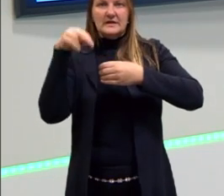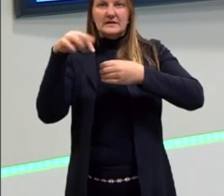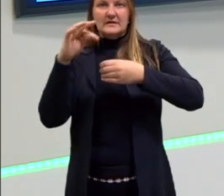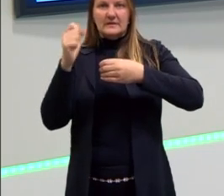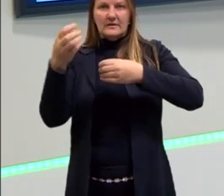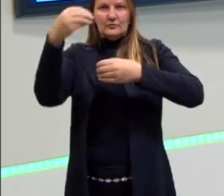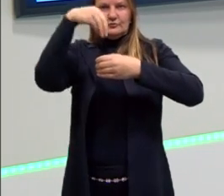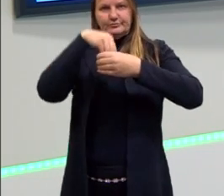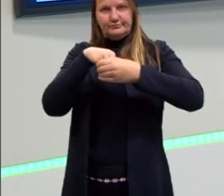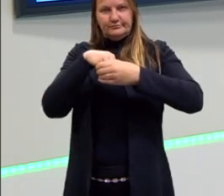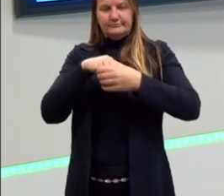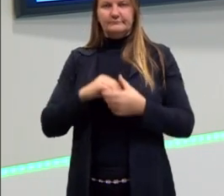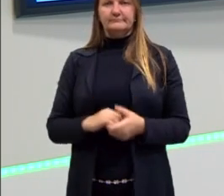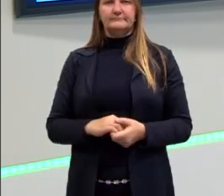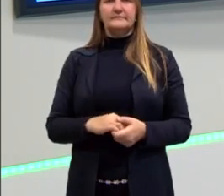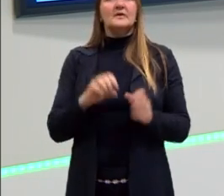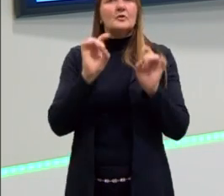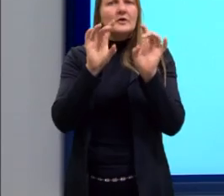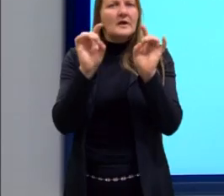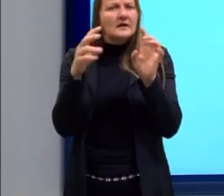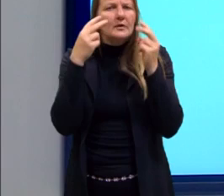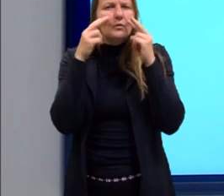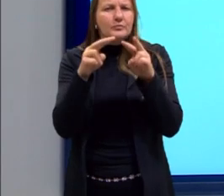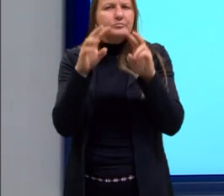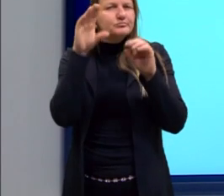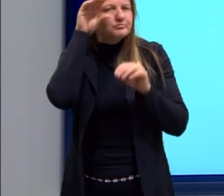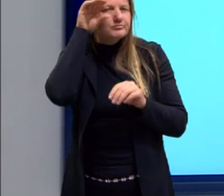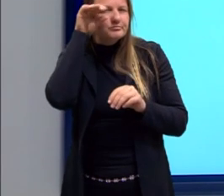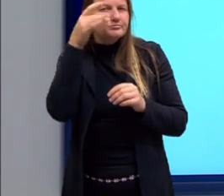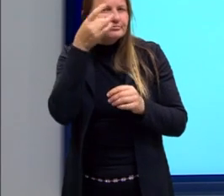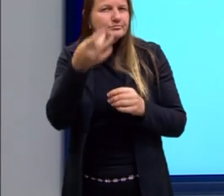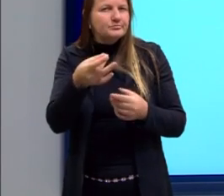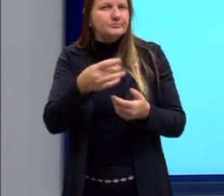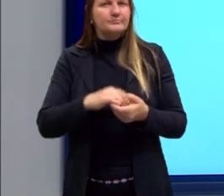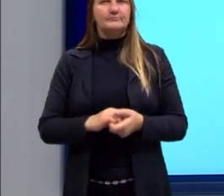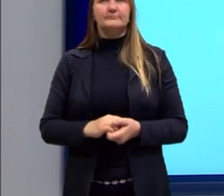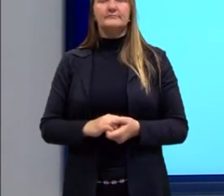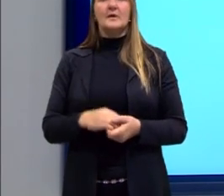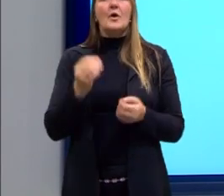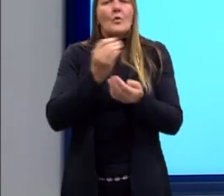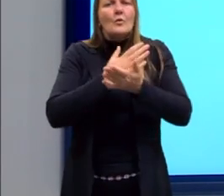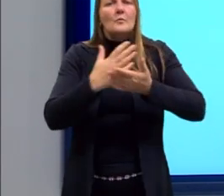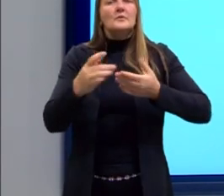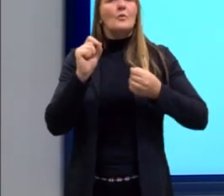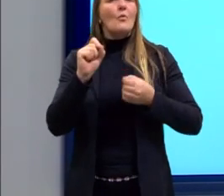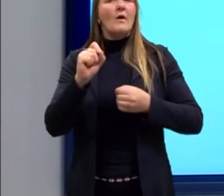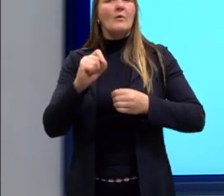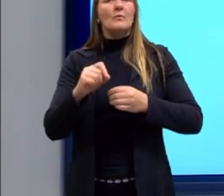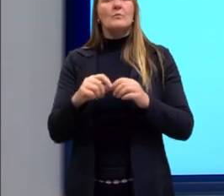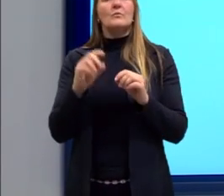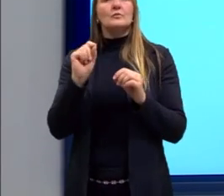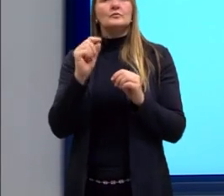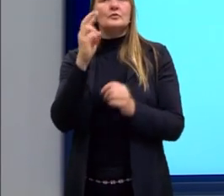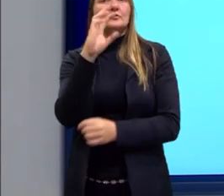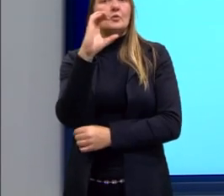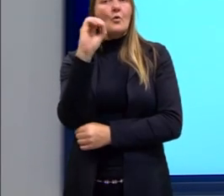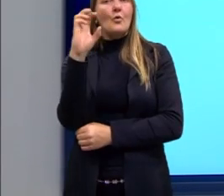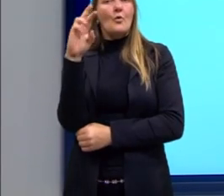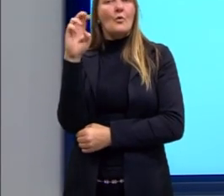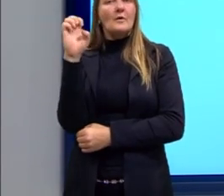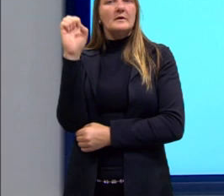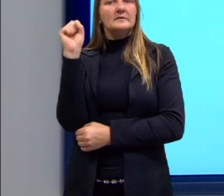cada um deles tá começando Então nós vamos ver quais são os ângulos correspondentes